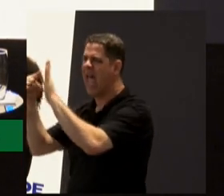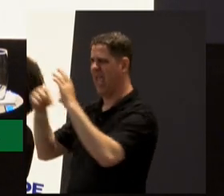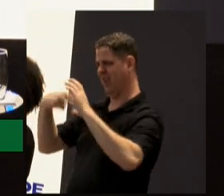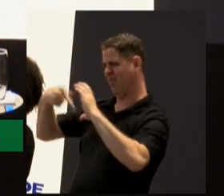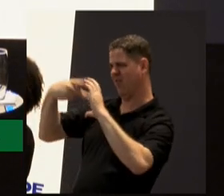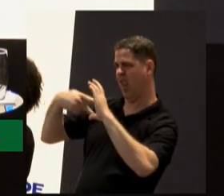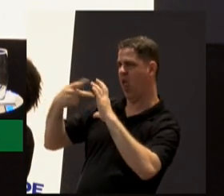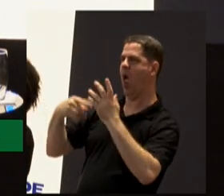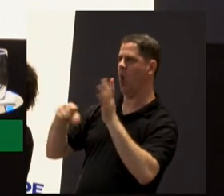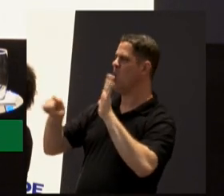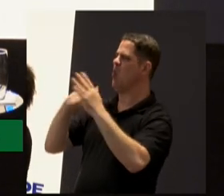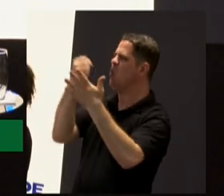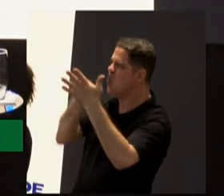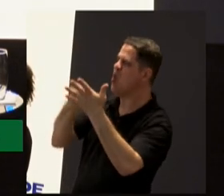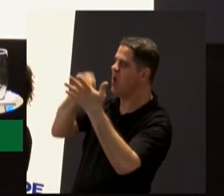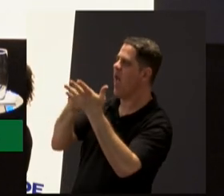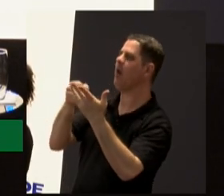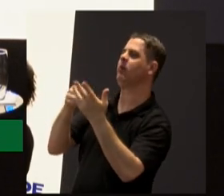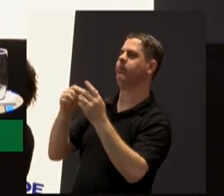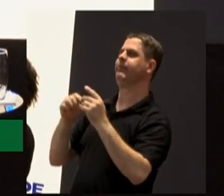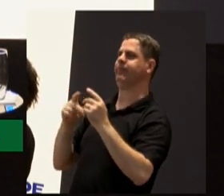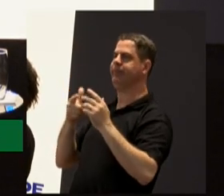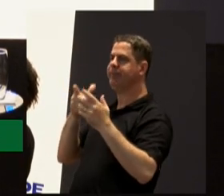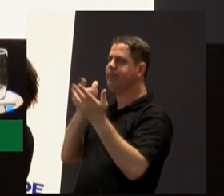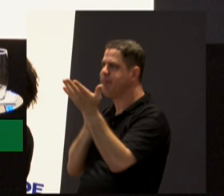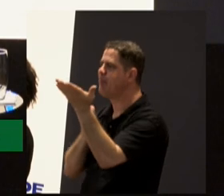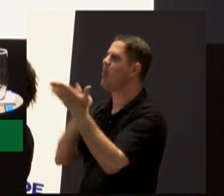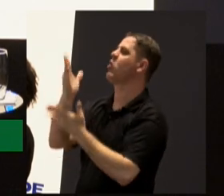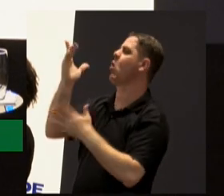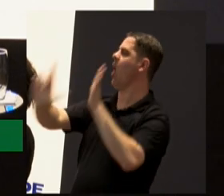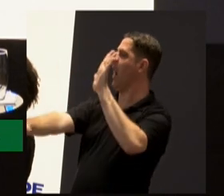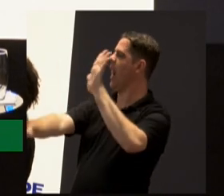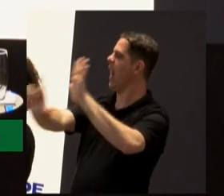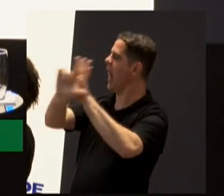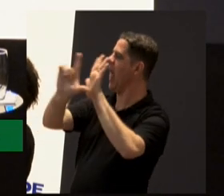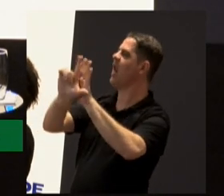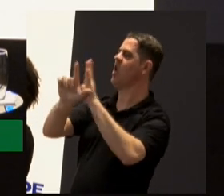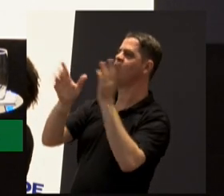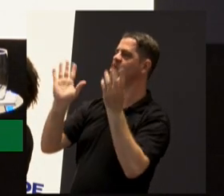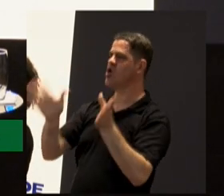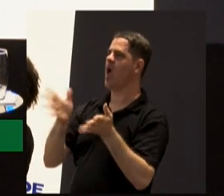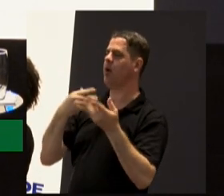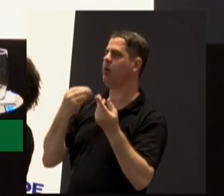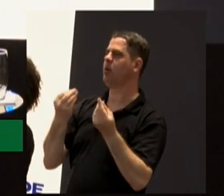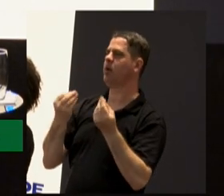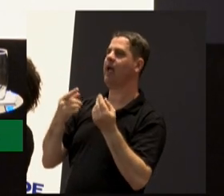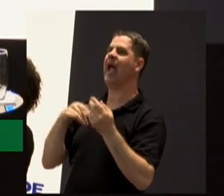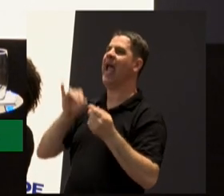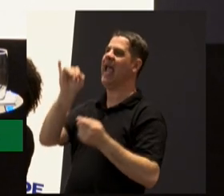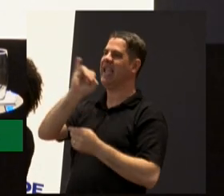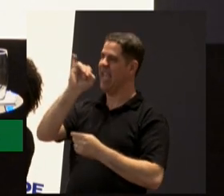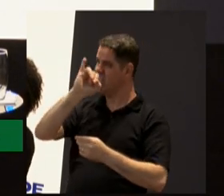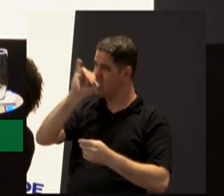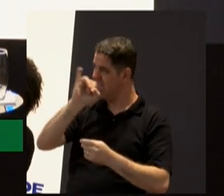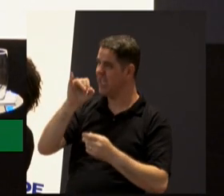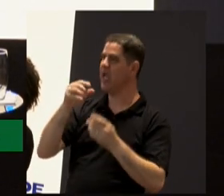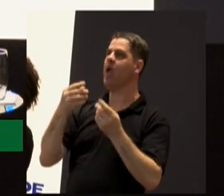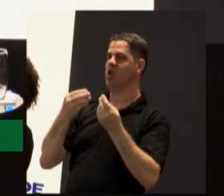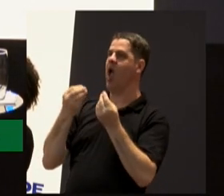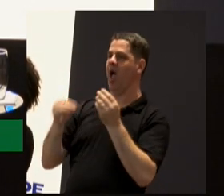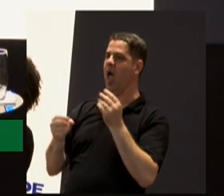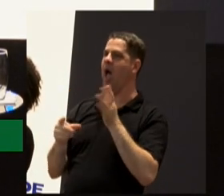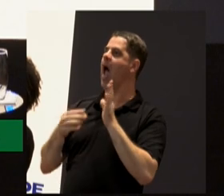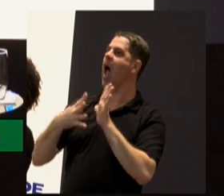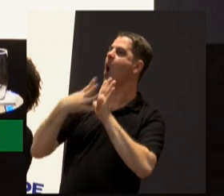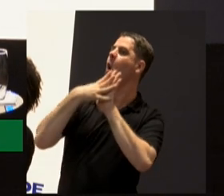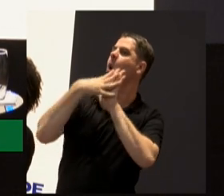casa, e conseguimos a aprovação. Exportamos o projeto para Itajaí. Nós criamos o